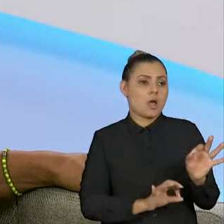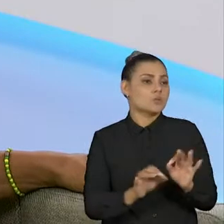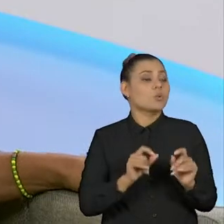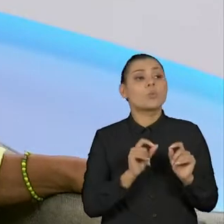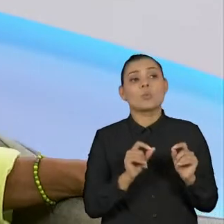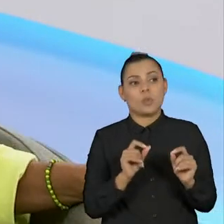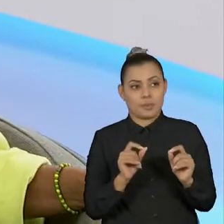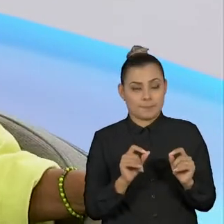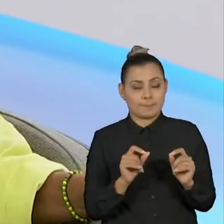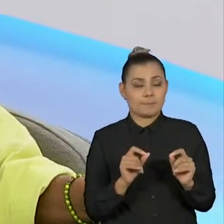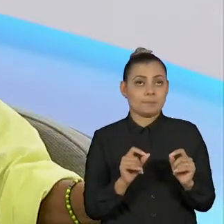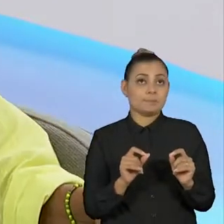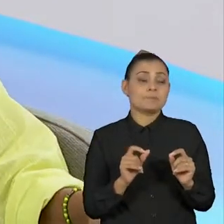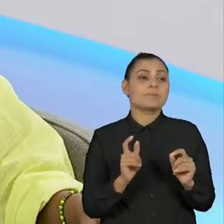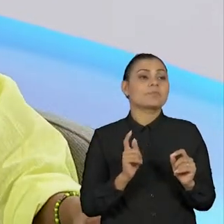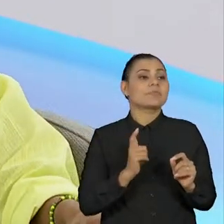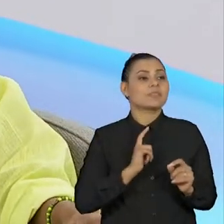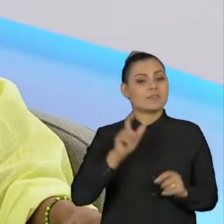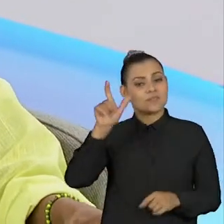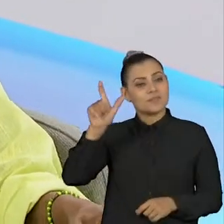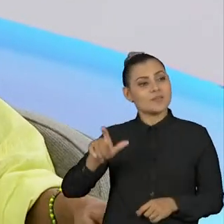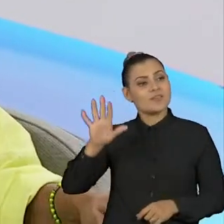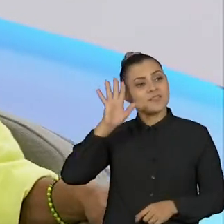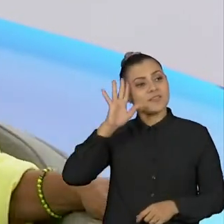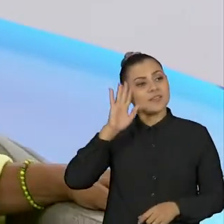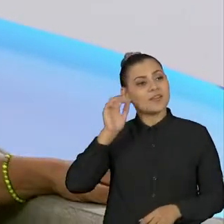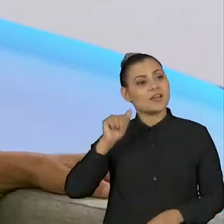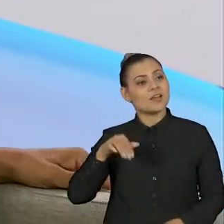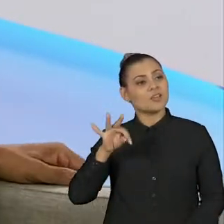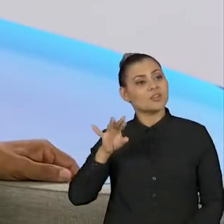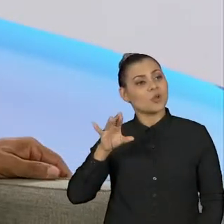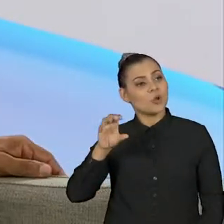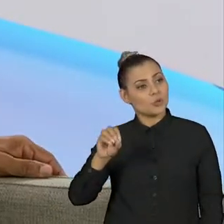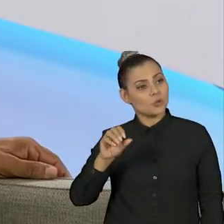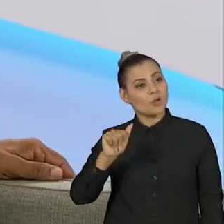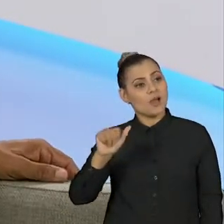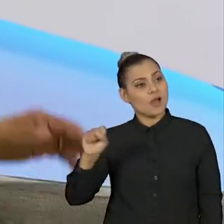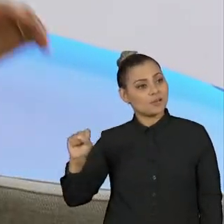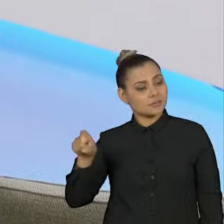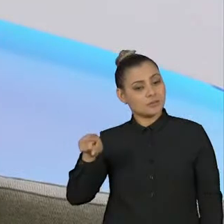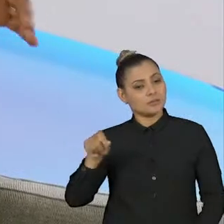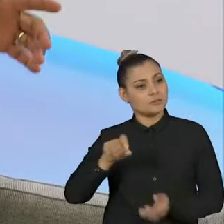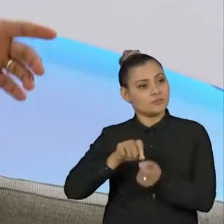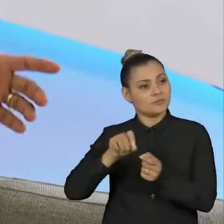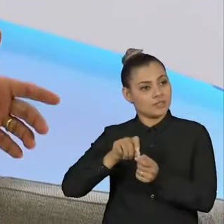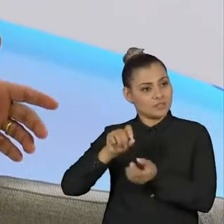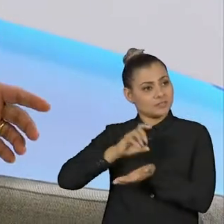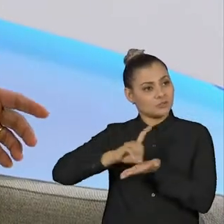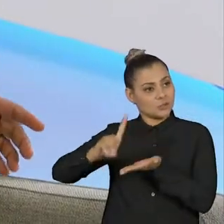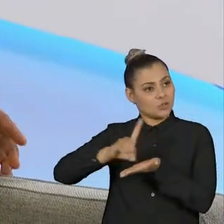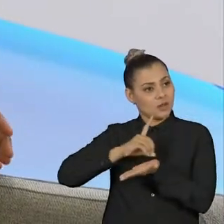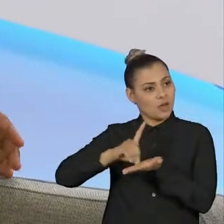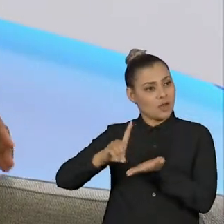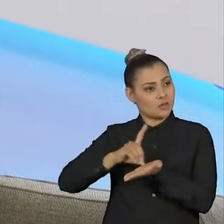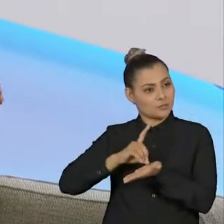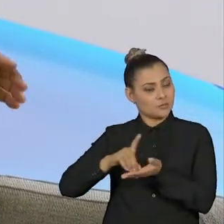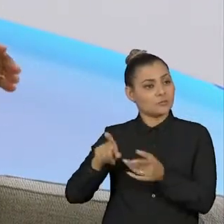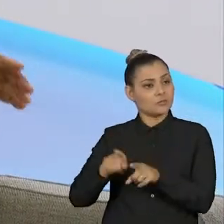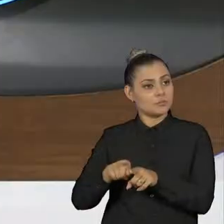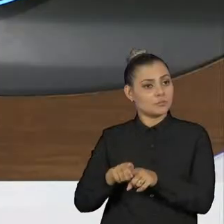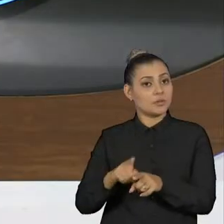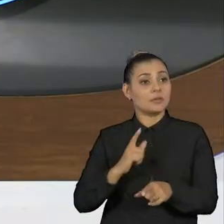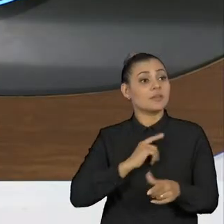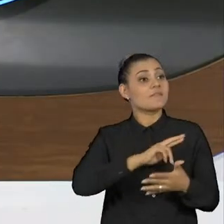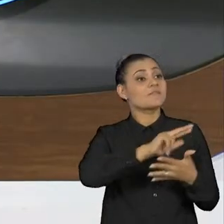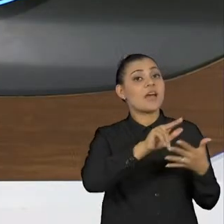lugar, o saudoso filólogo Antônio Weiss, que fez um dicionário Weiss para mim até agora... Incorporou vários